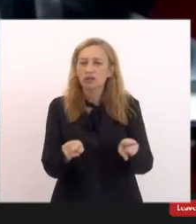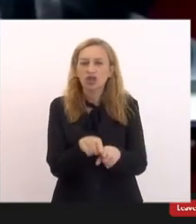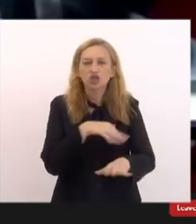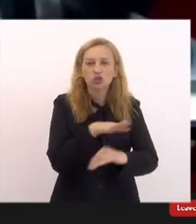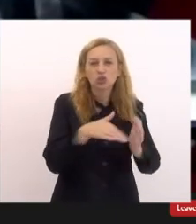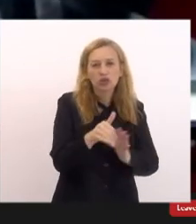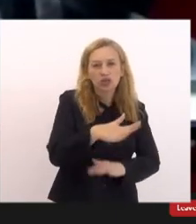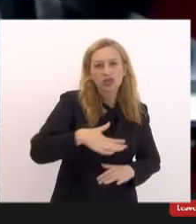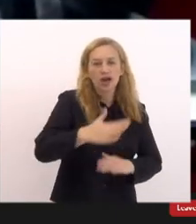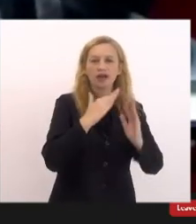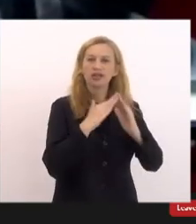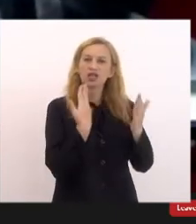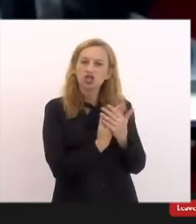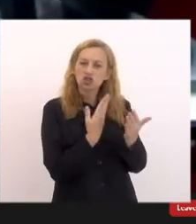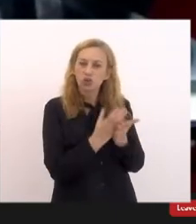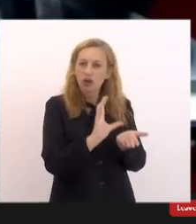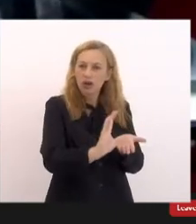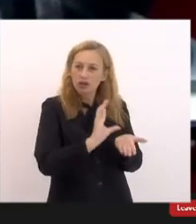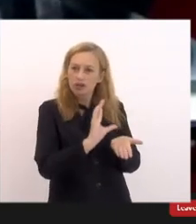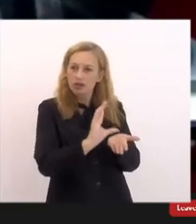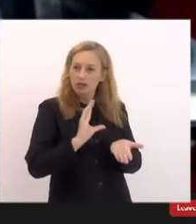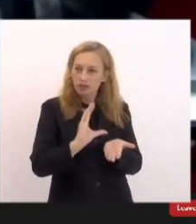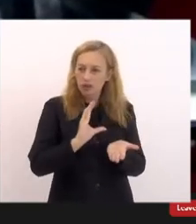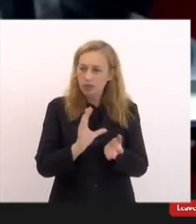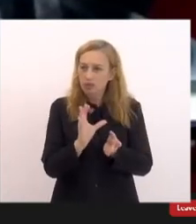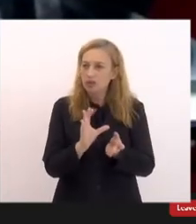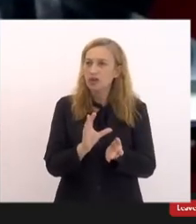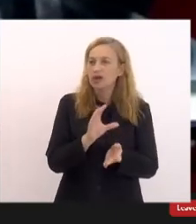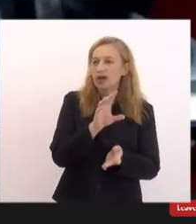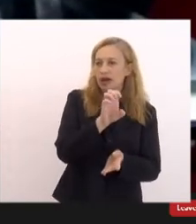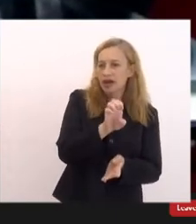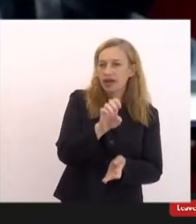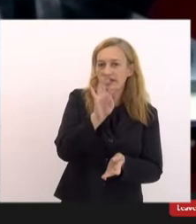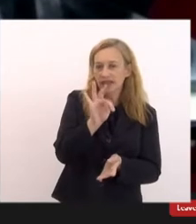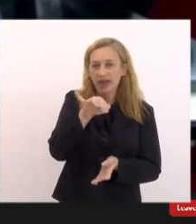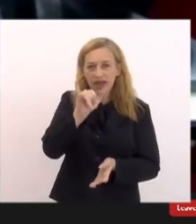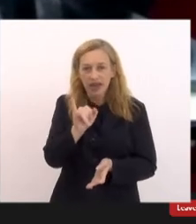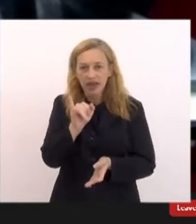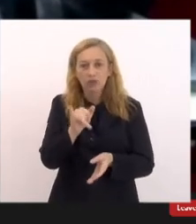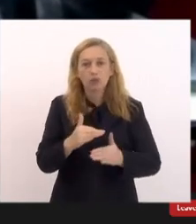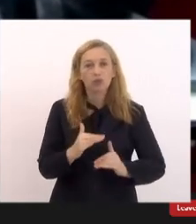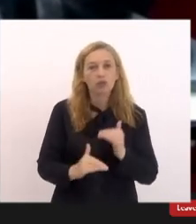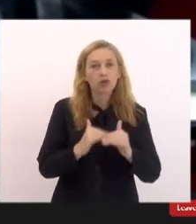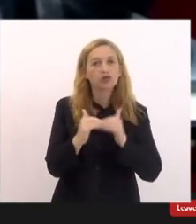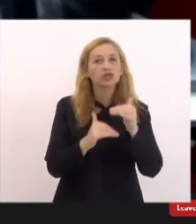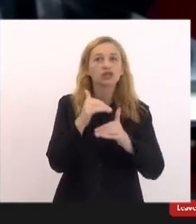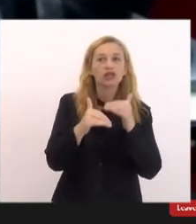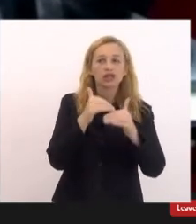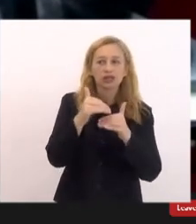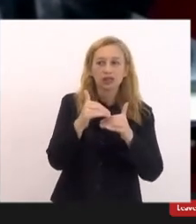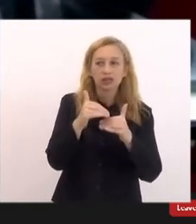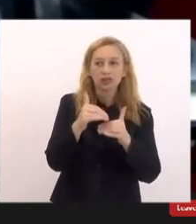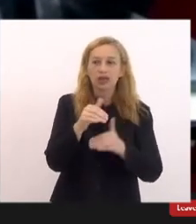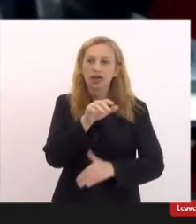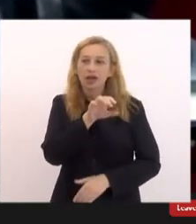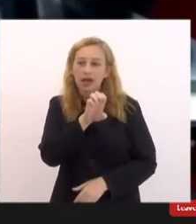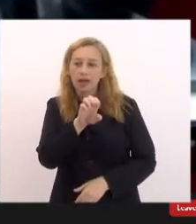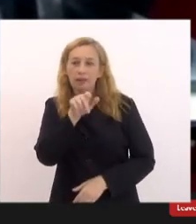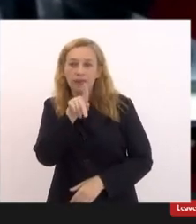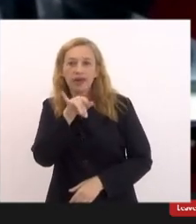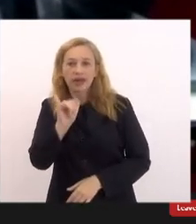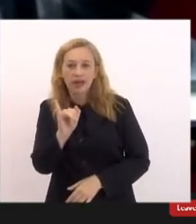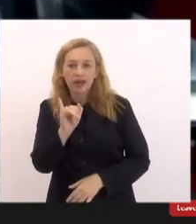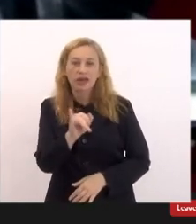unidades receberam recursos para compra de EPI. Foi elaborado um processo somente para compra de EPI e as